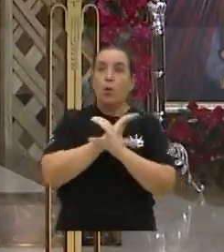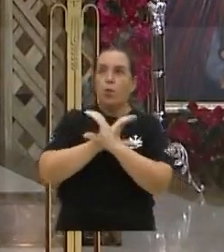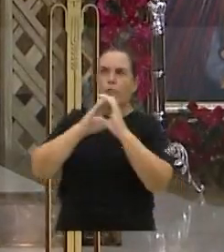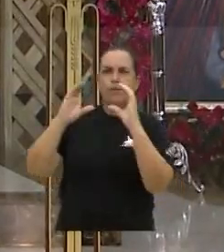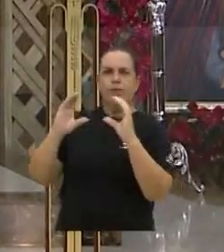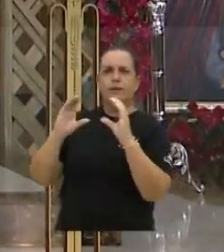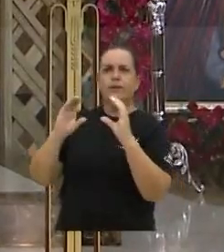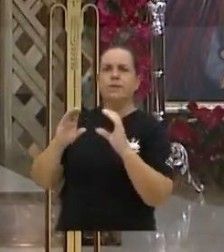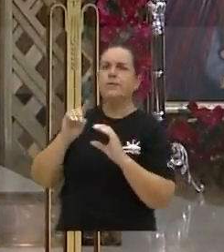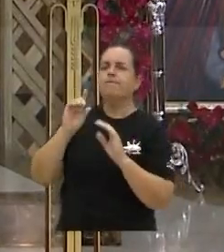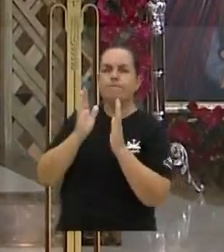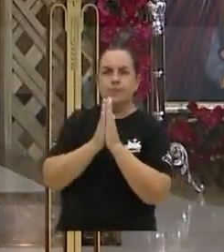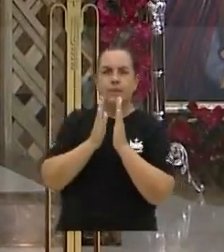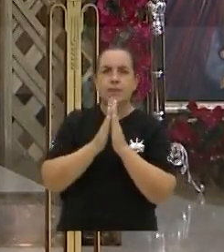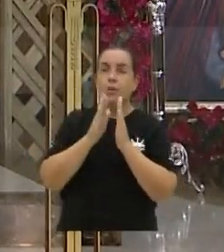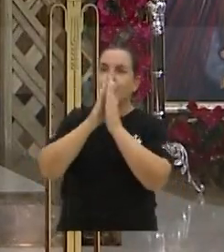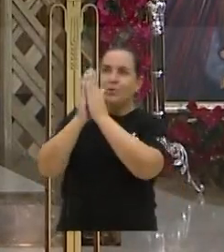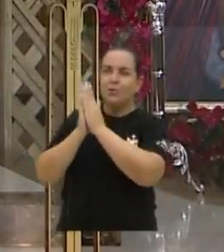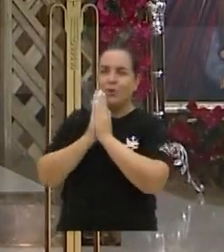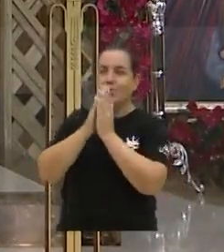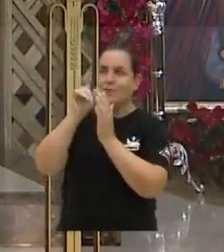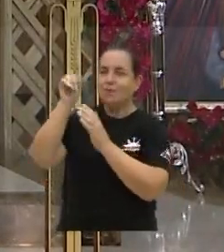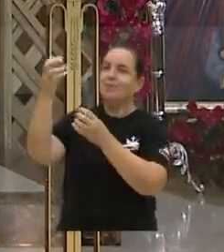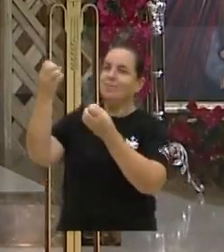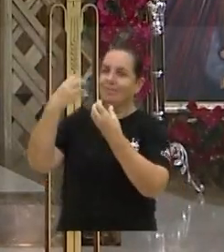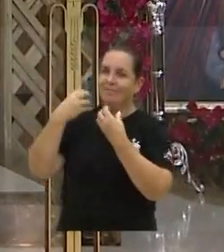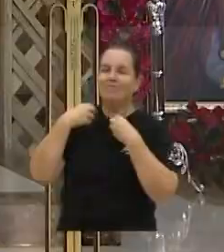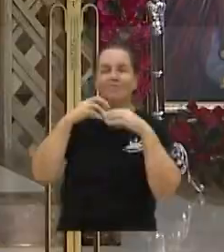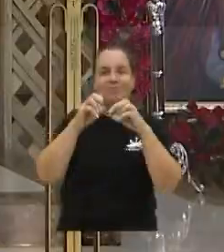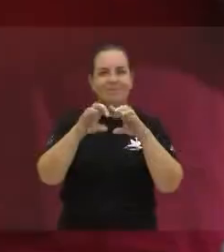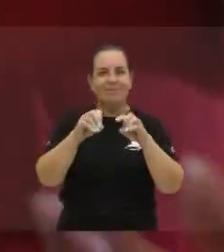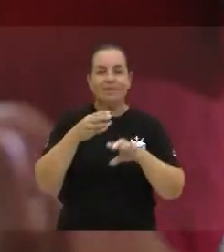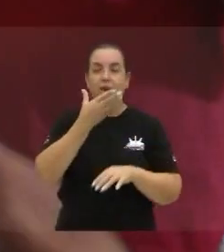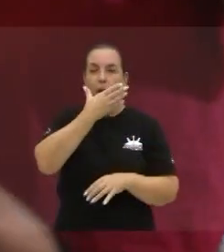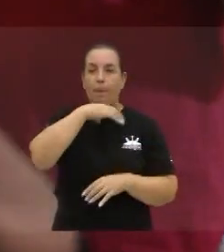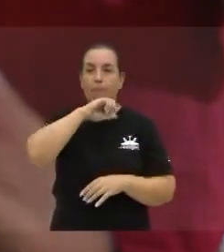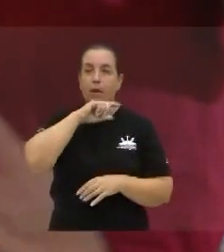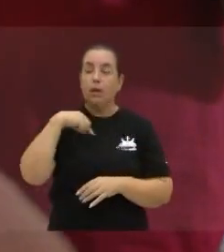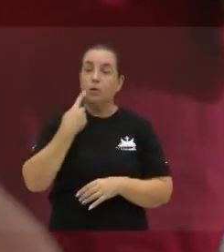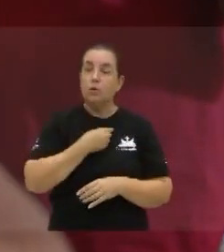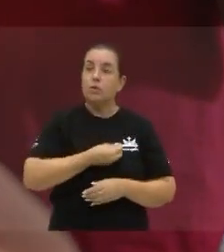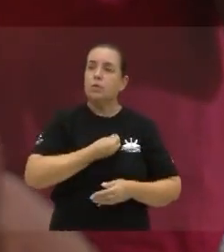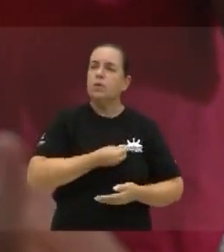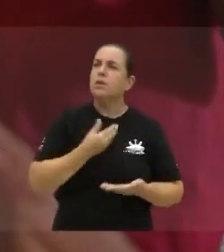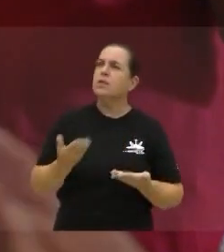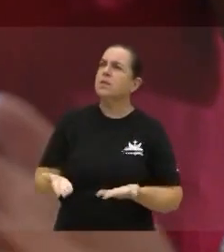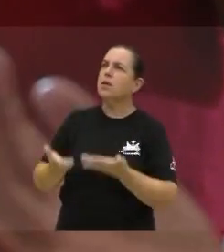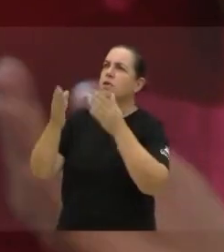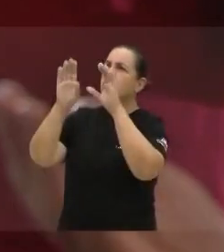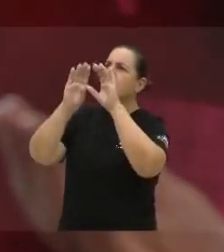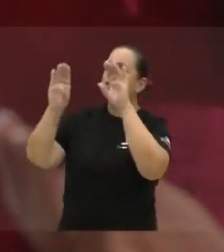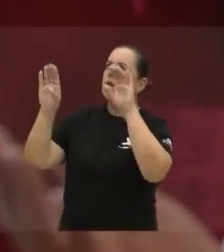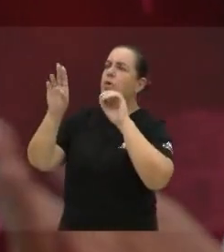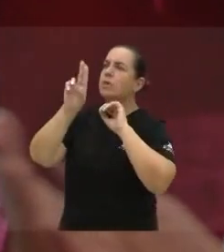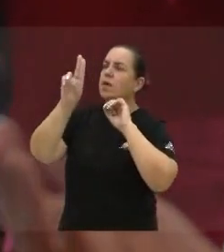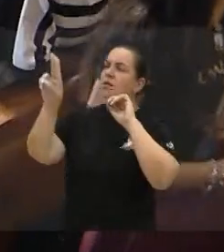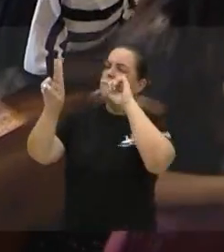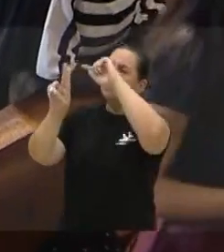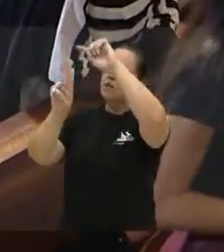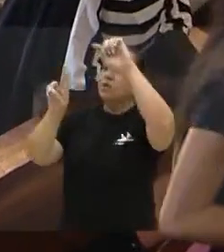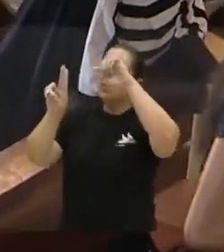confiantes, rezemos a oração que o Senhor nos ensinou. Pai nosso, que estais nos